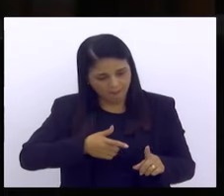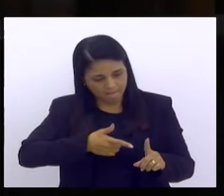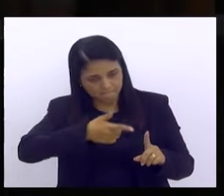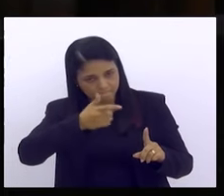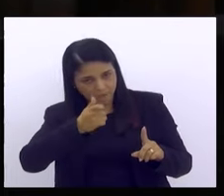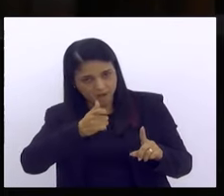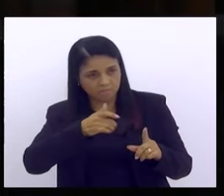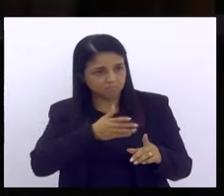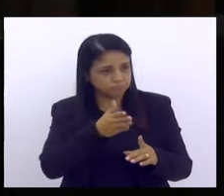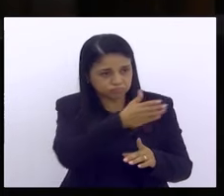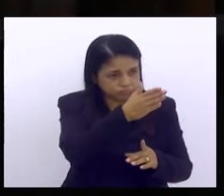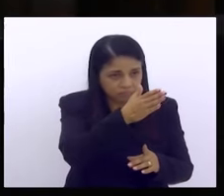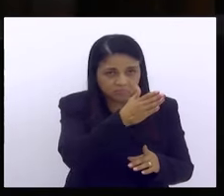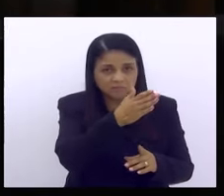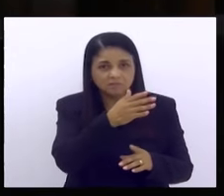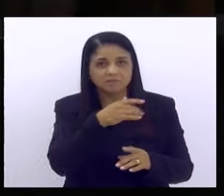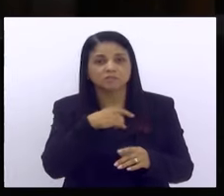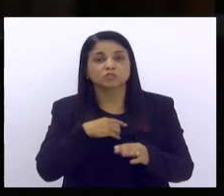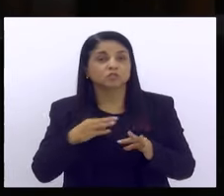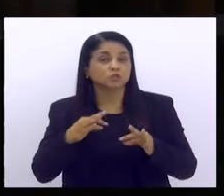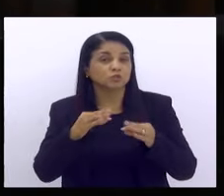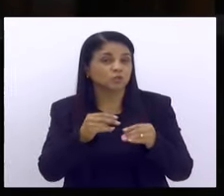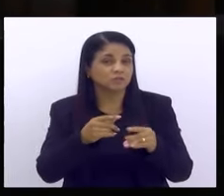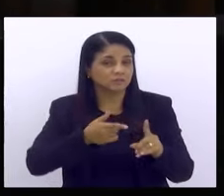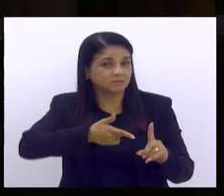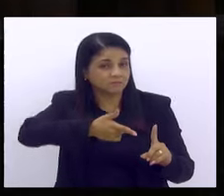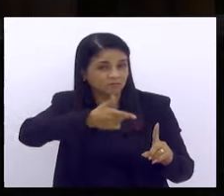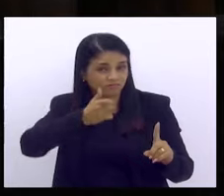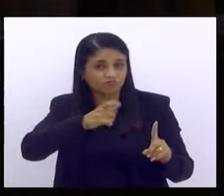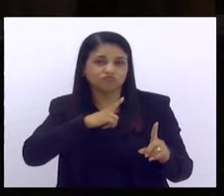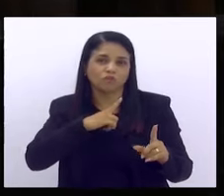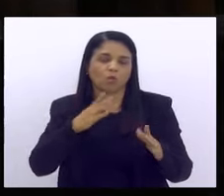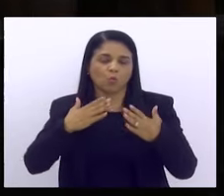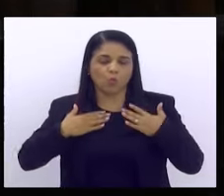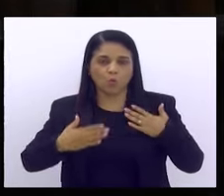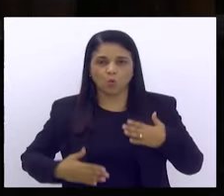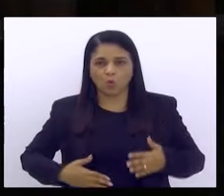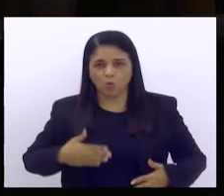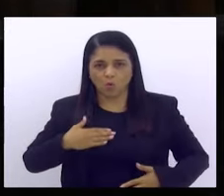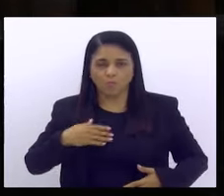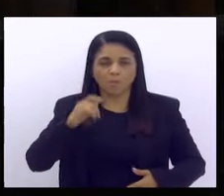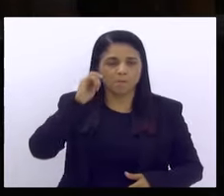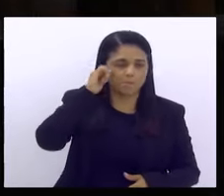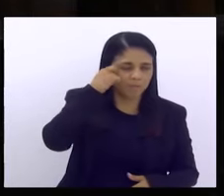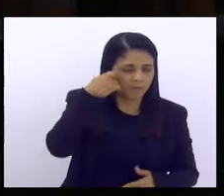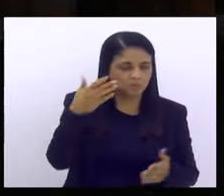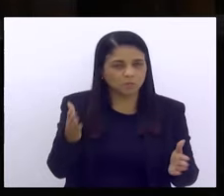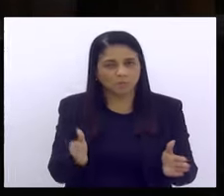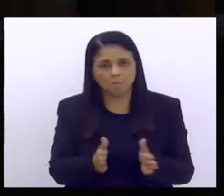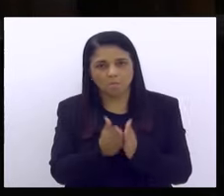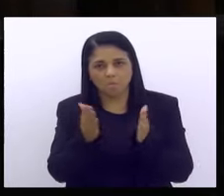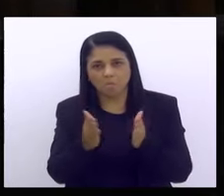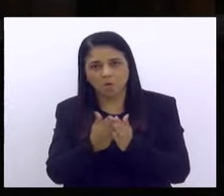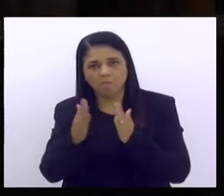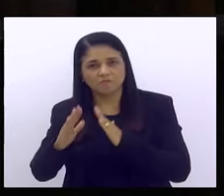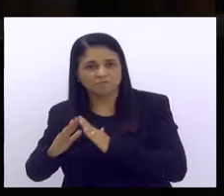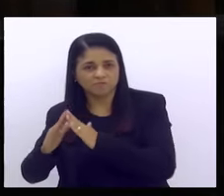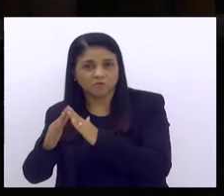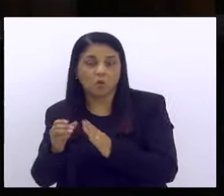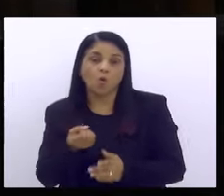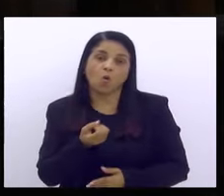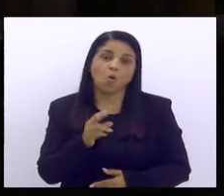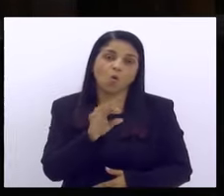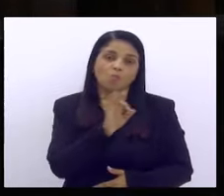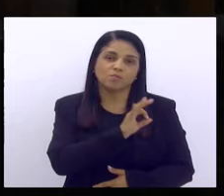estado do Rio de Janeiro. Todas as balas, elas encontram um corpo, seja ele preto, pobre, favelado, seja ele de um policial.